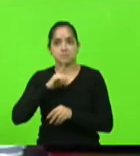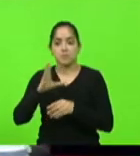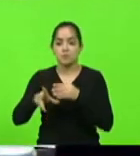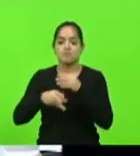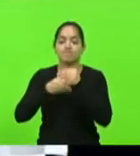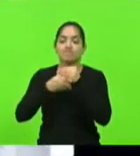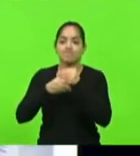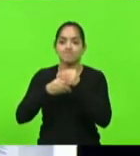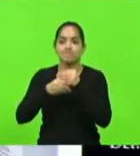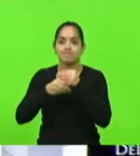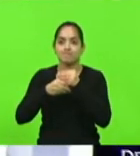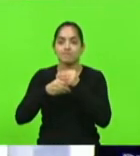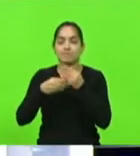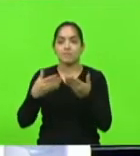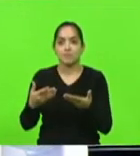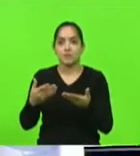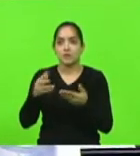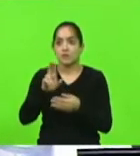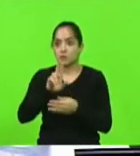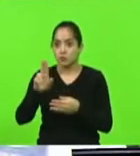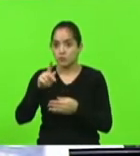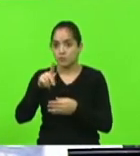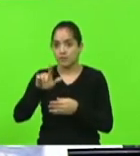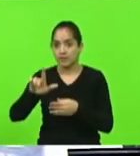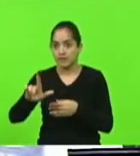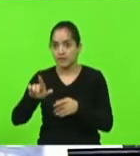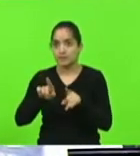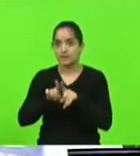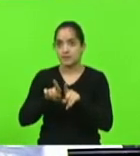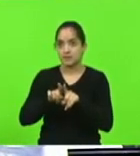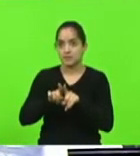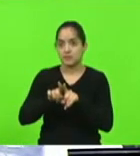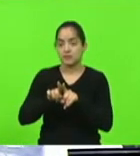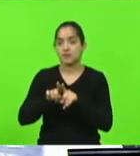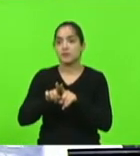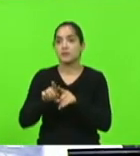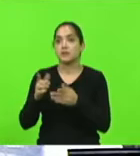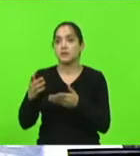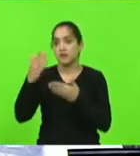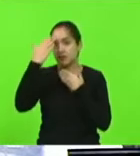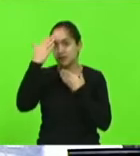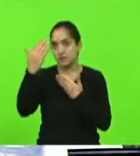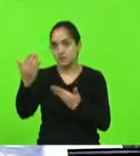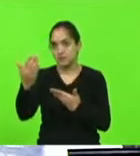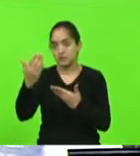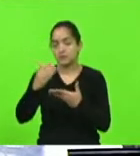muito para a nossa casa, em nome do PL. Também agradecer